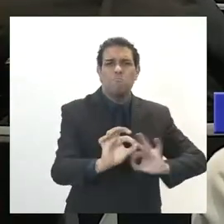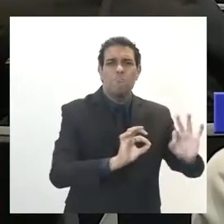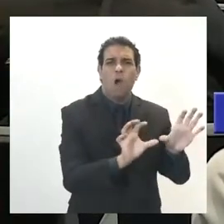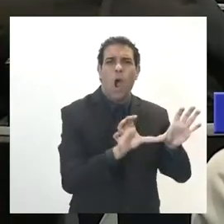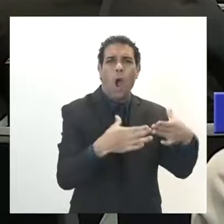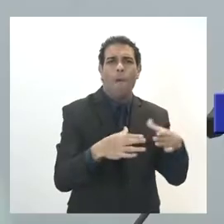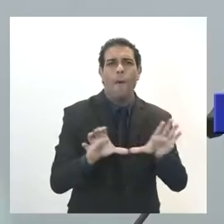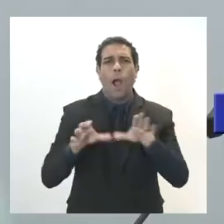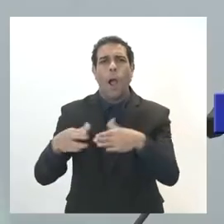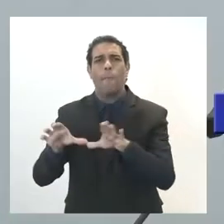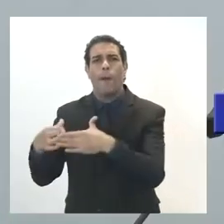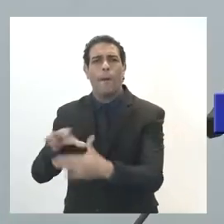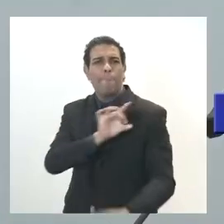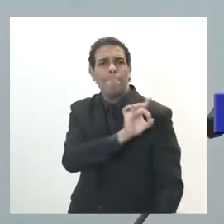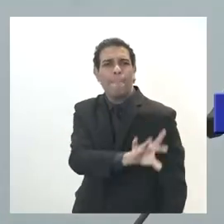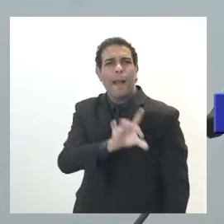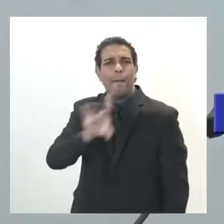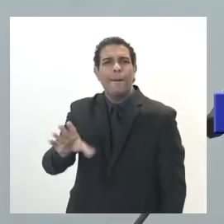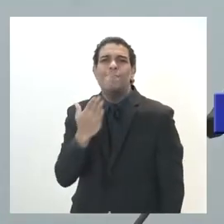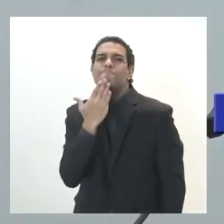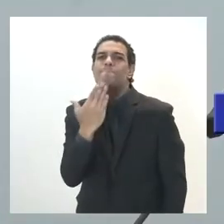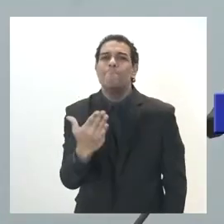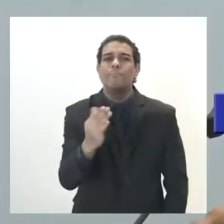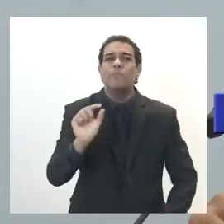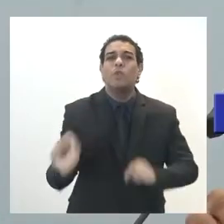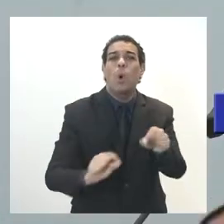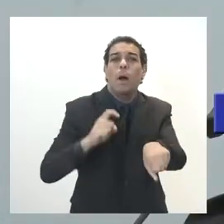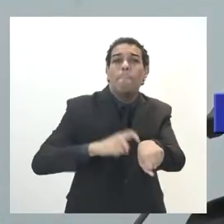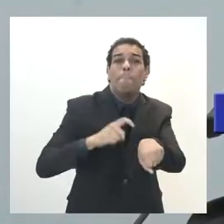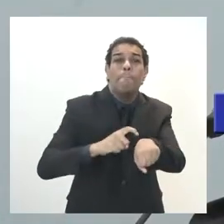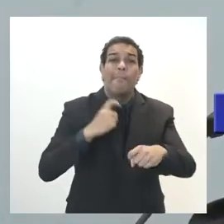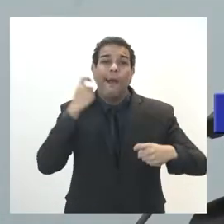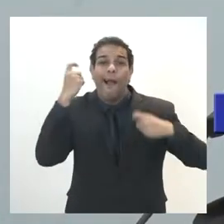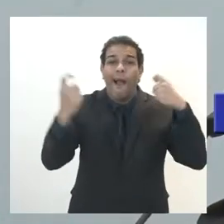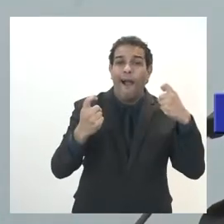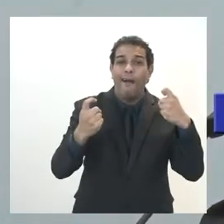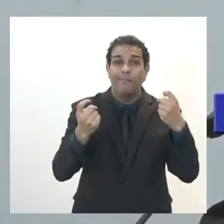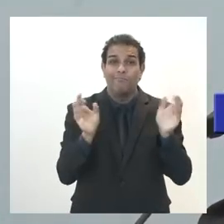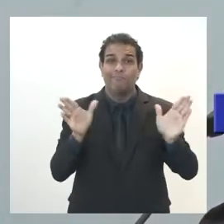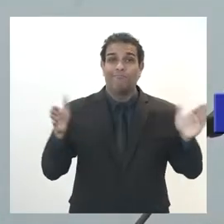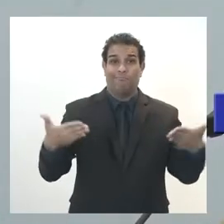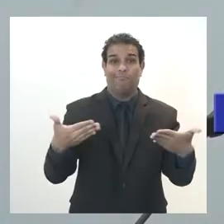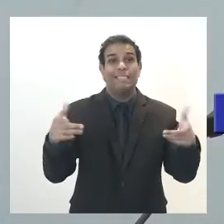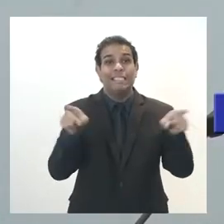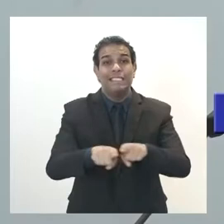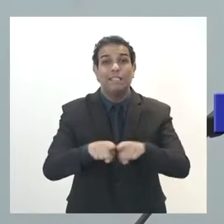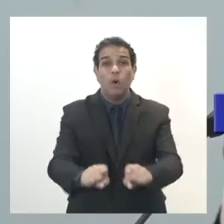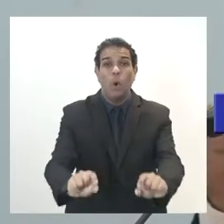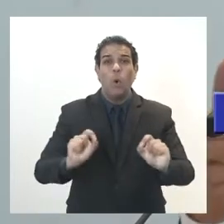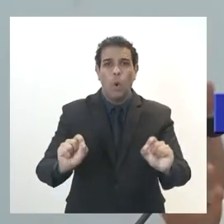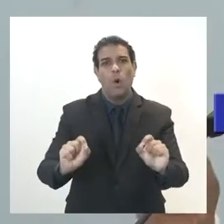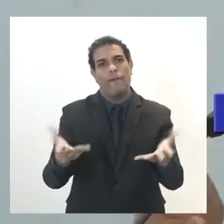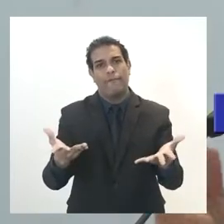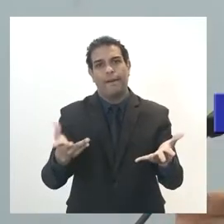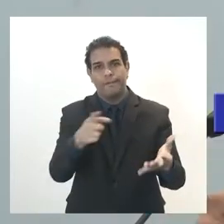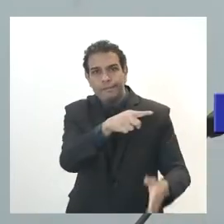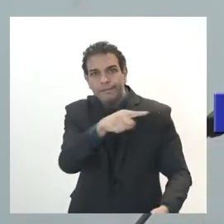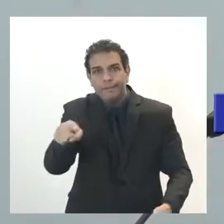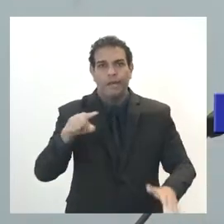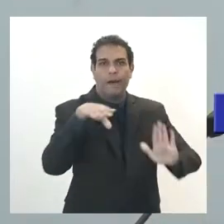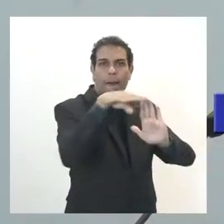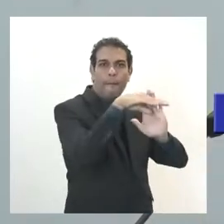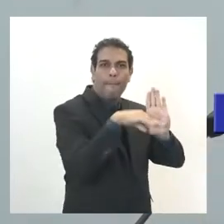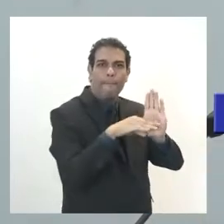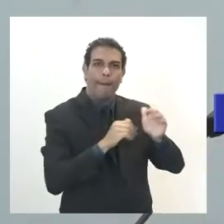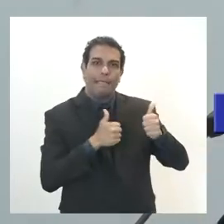mesa peço isso em função da minha preocupação com o digo assim com as agendas